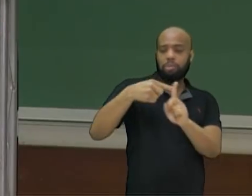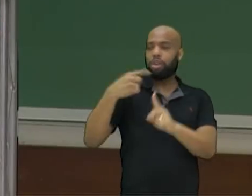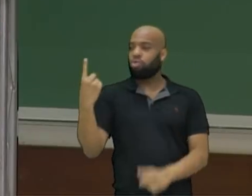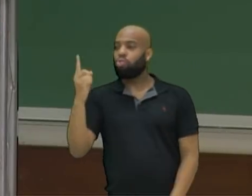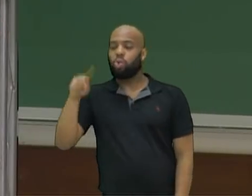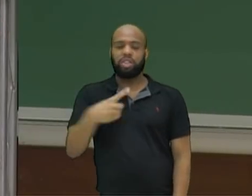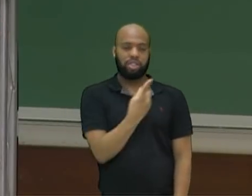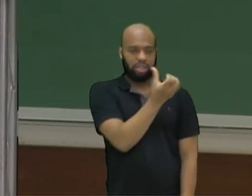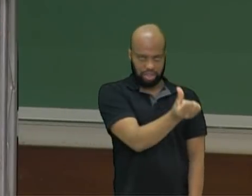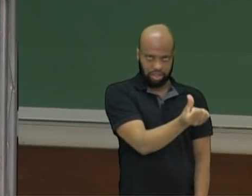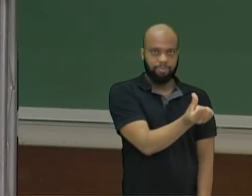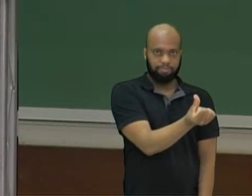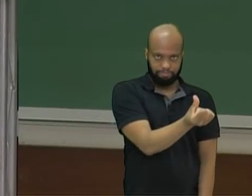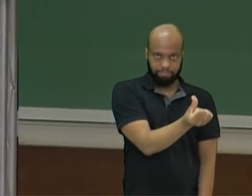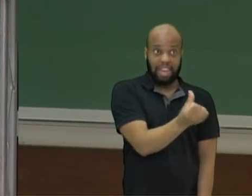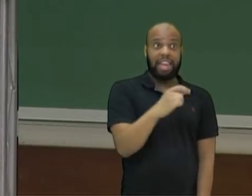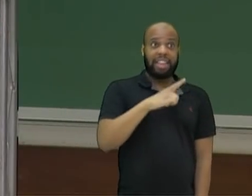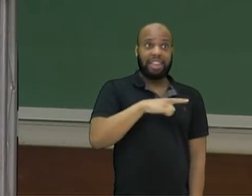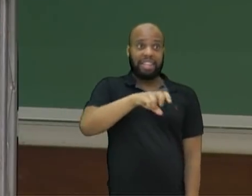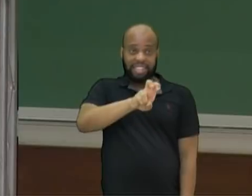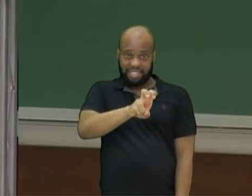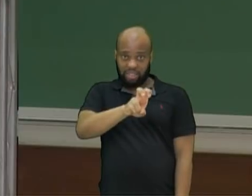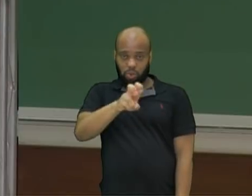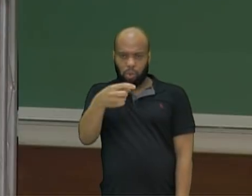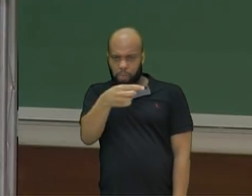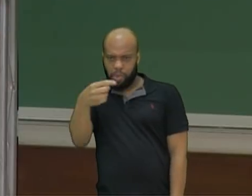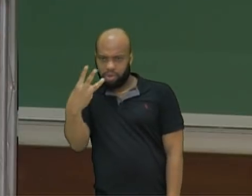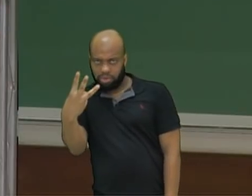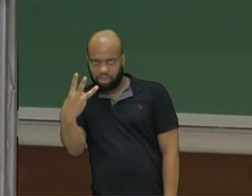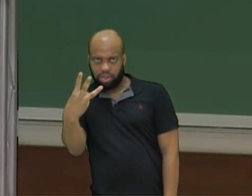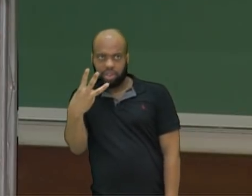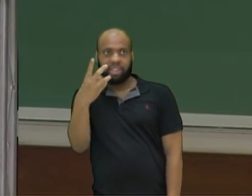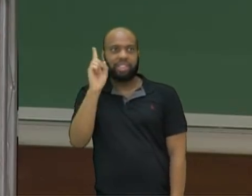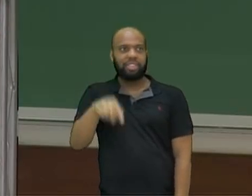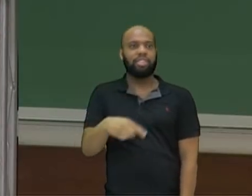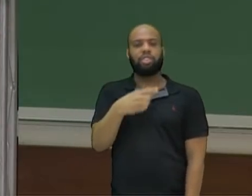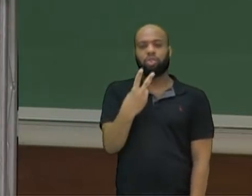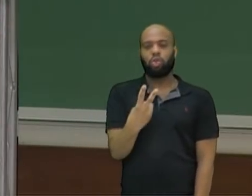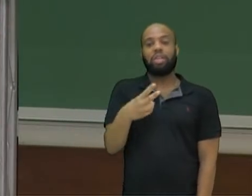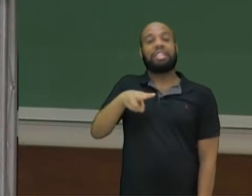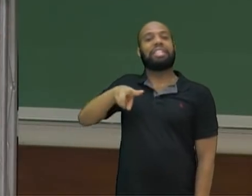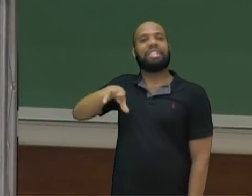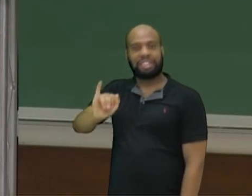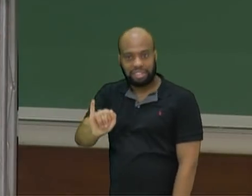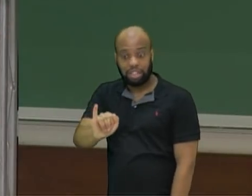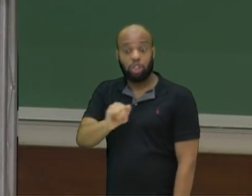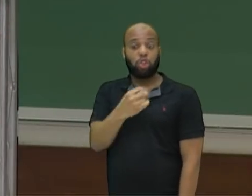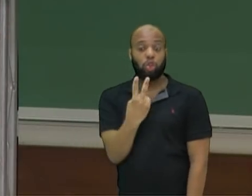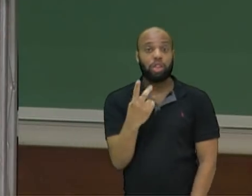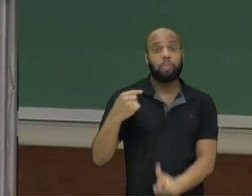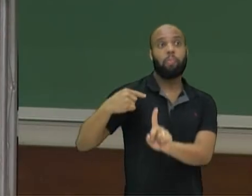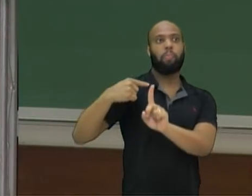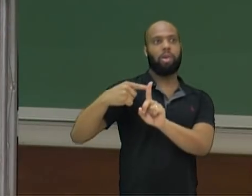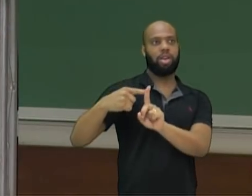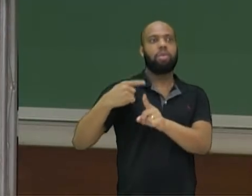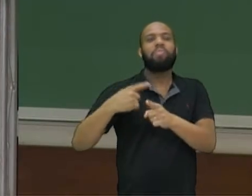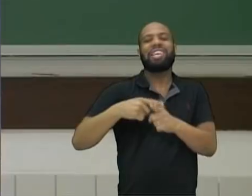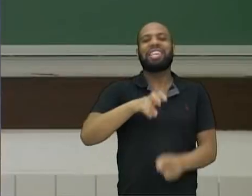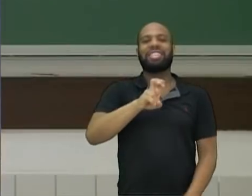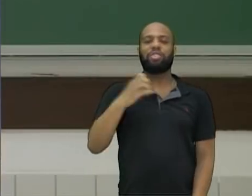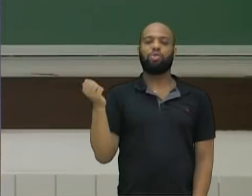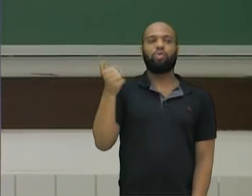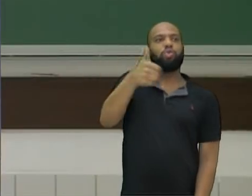16. Tenho 5, tirei 3, fico com 2 positivo, tá? Quando você for fazer a soma